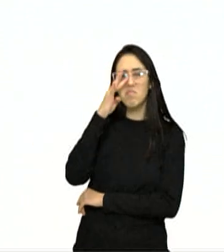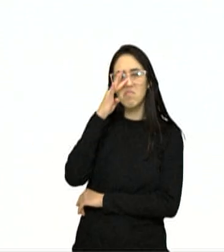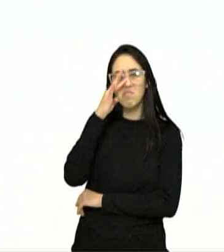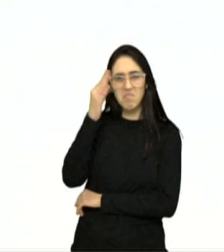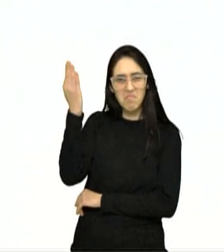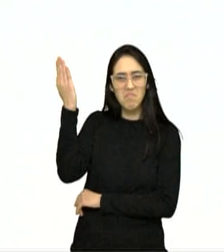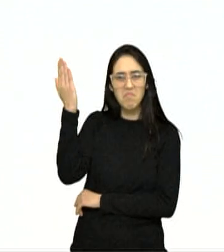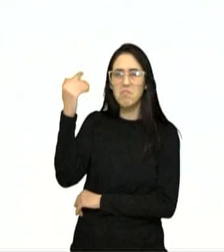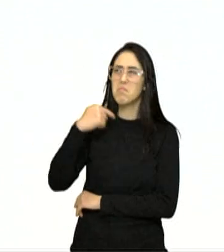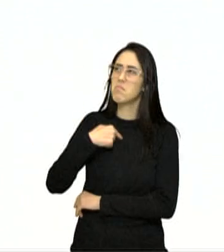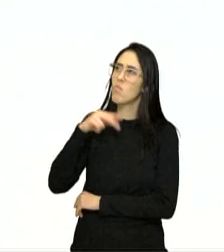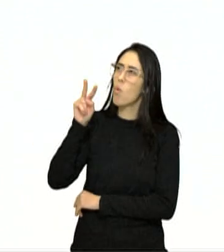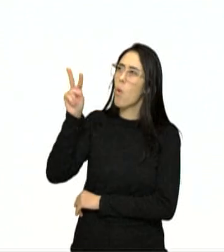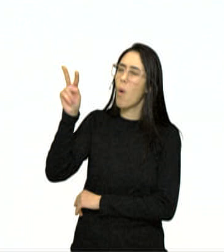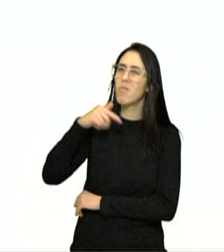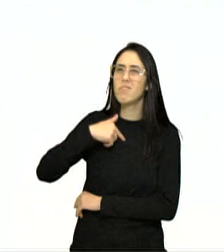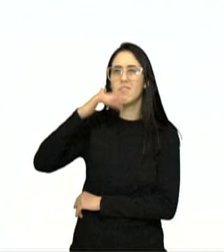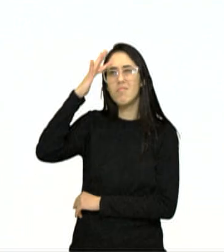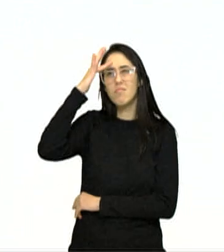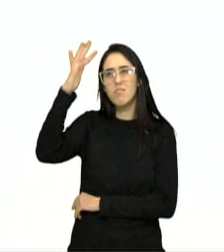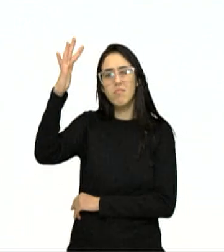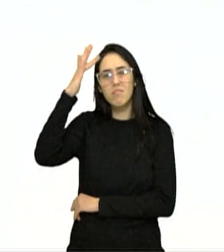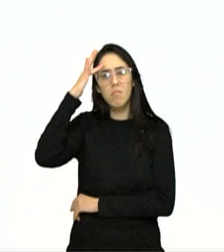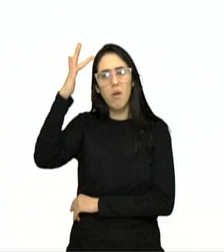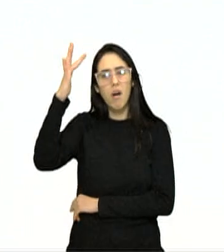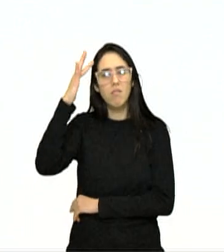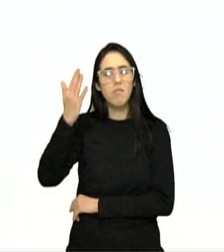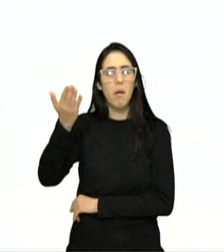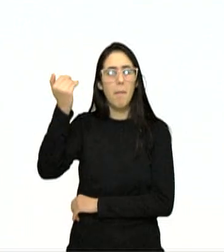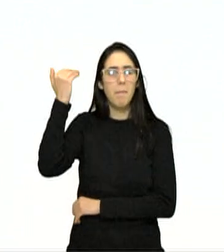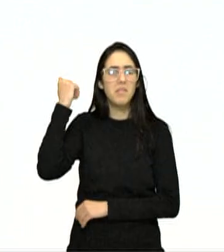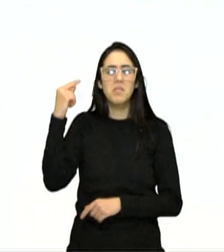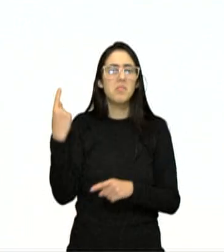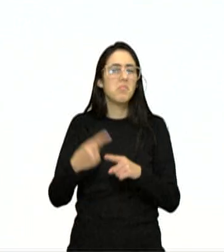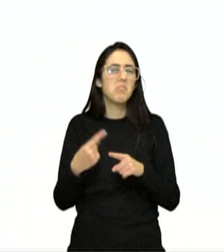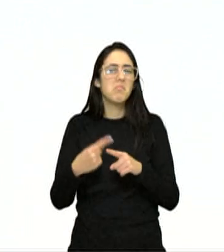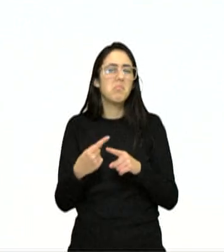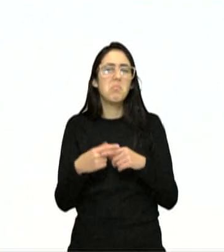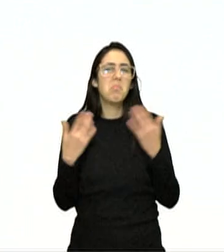essa pintura rupestre, eu fico imaginando o porquê, que eles